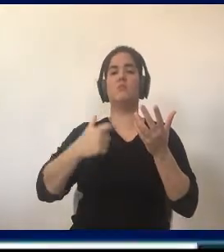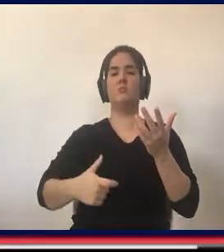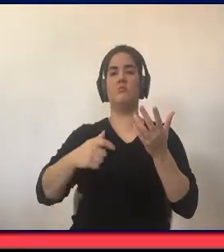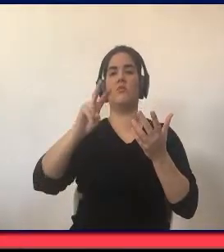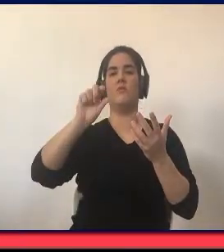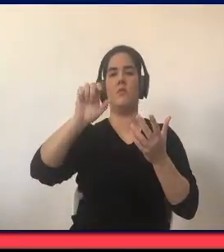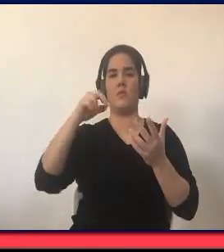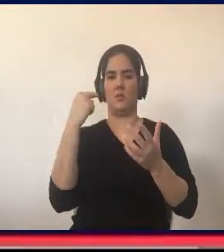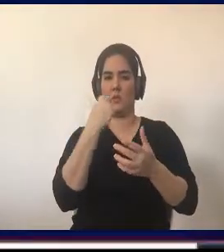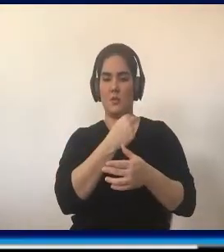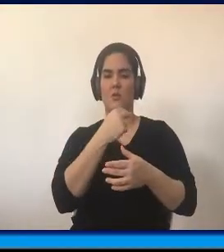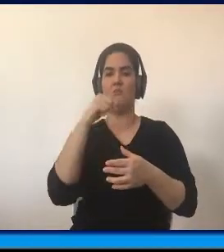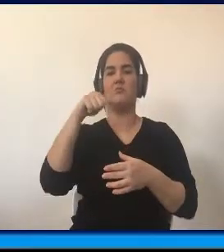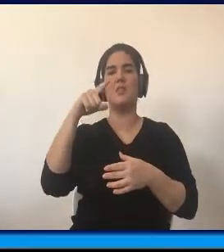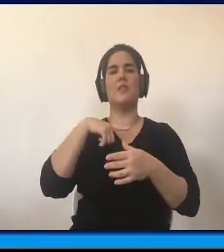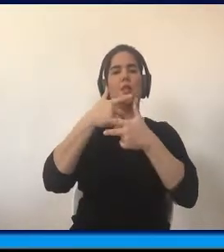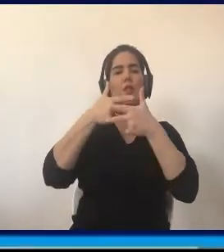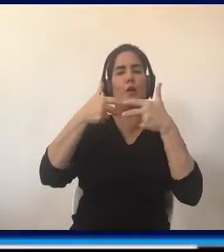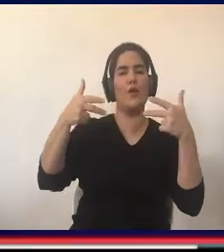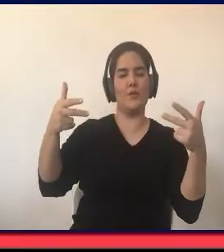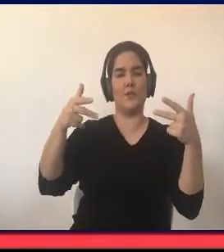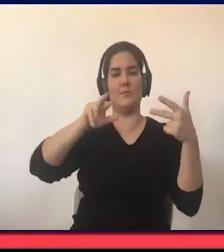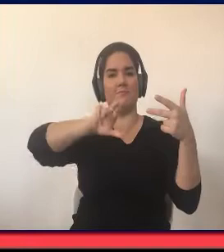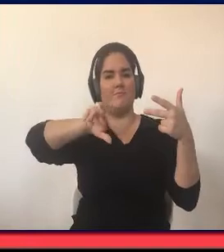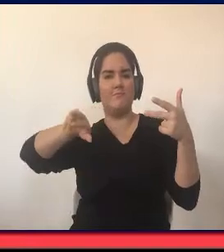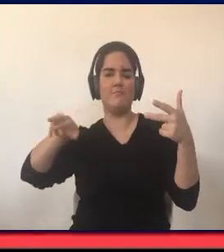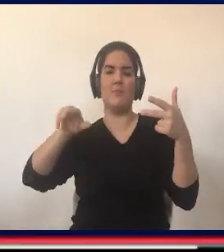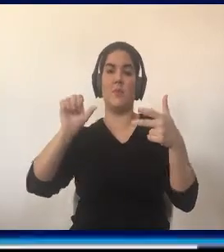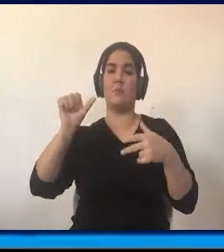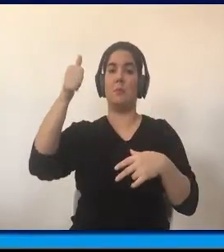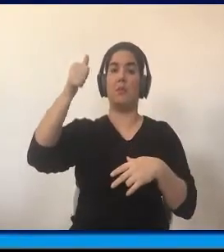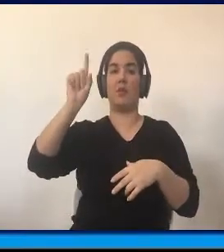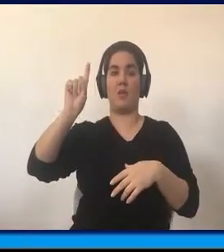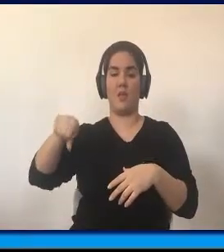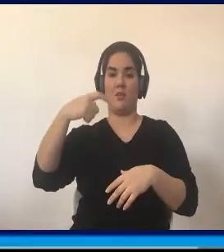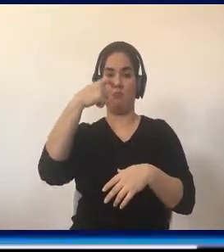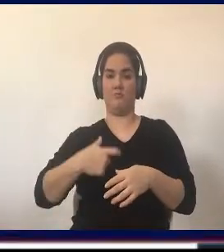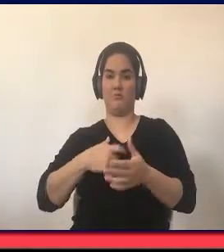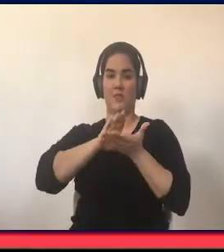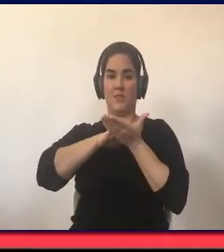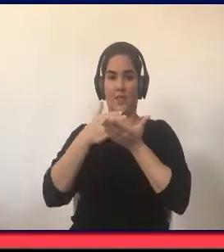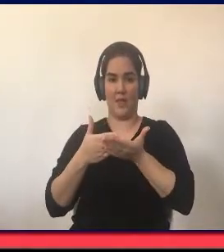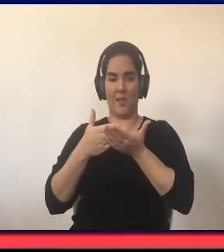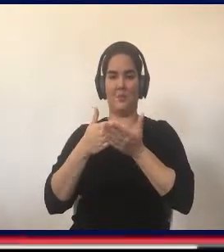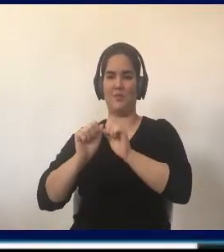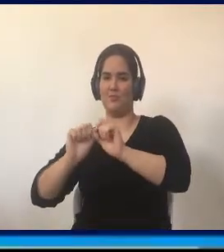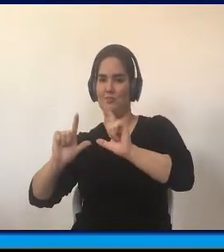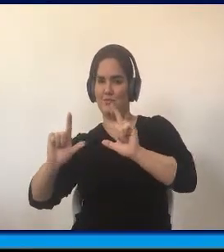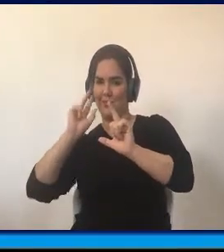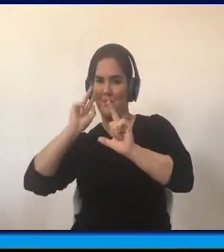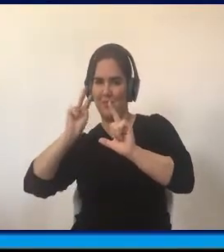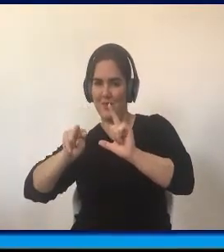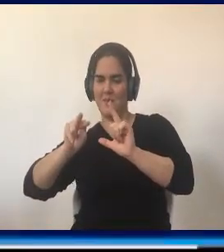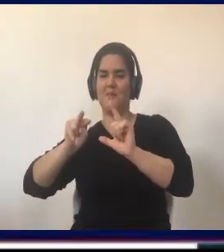de novidades. A primeira delas é a intérprete que está aqui embaixo de mim, do Lucas aqui, ó, fazendo toda a